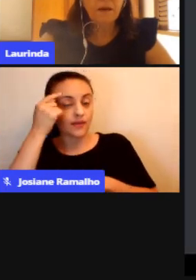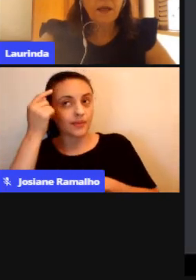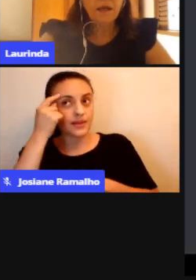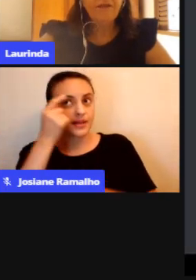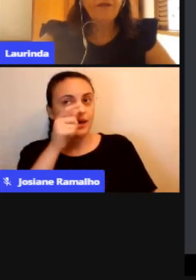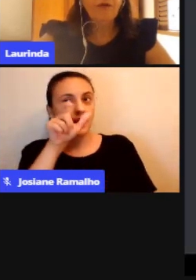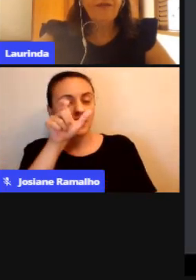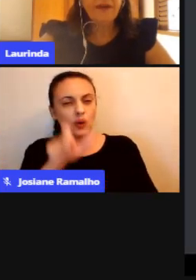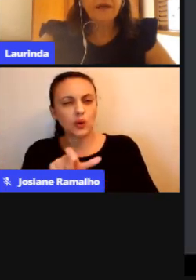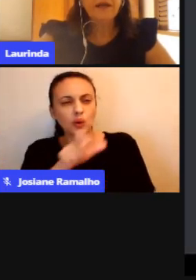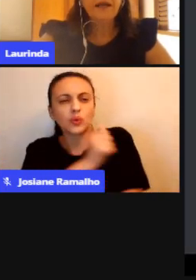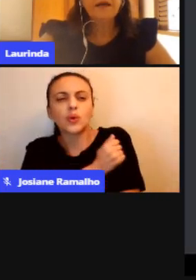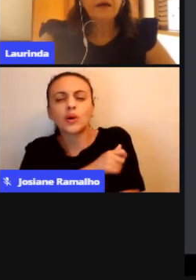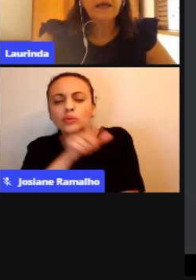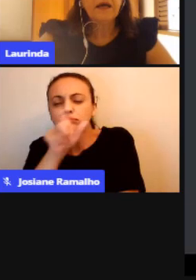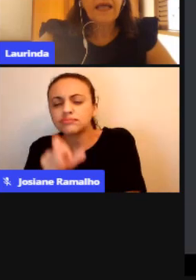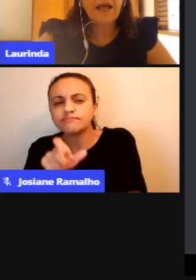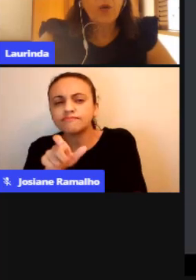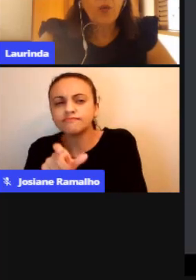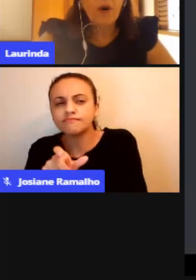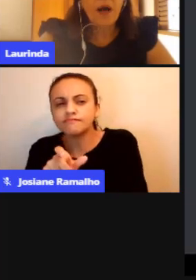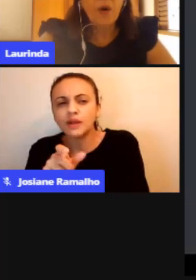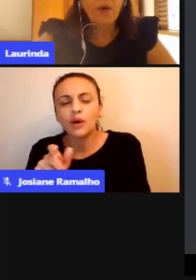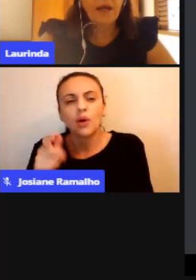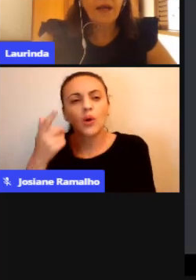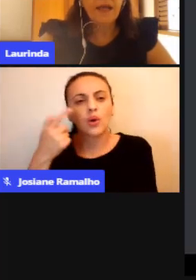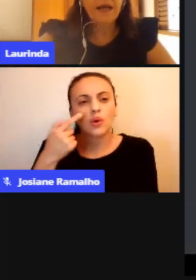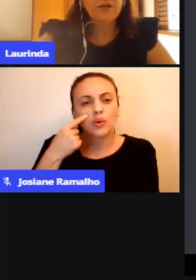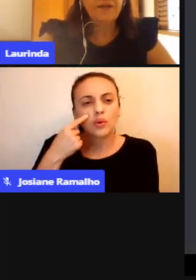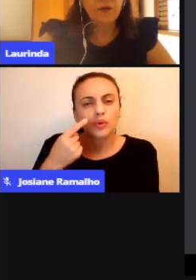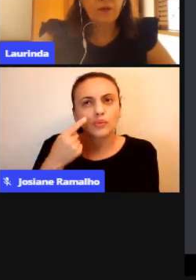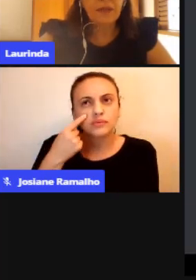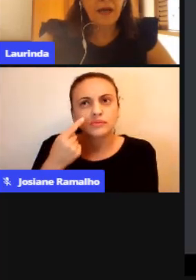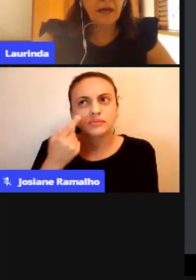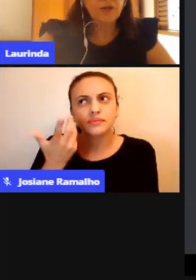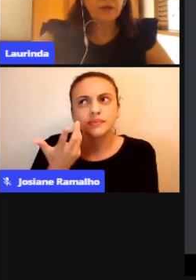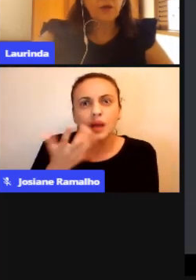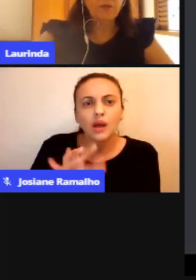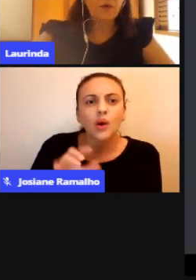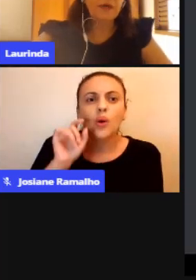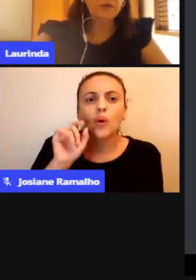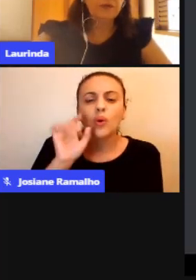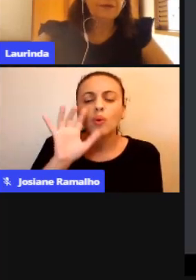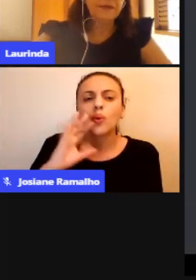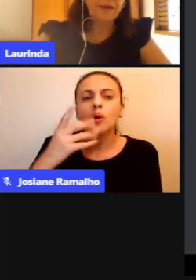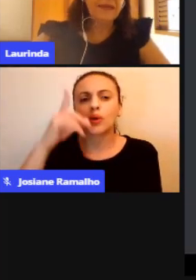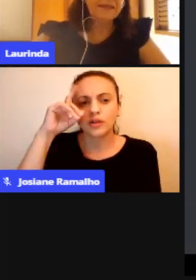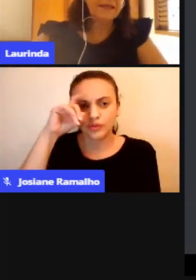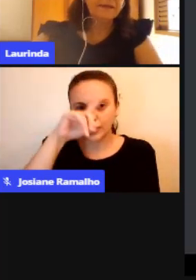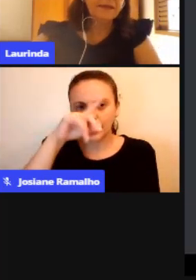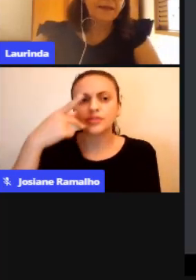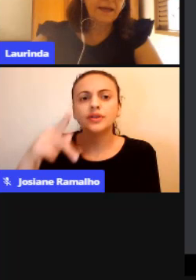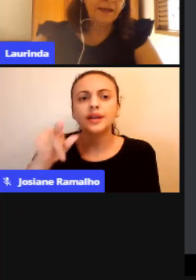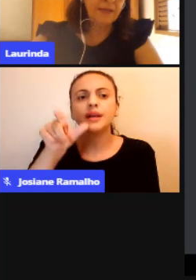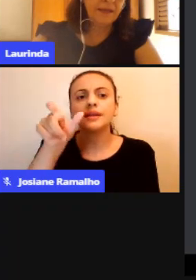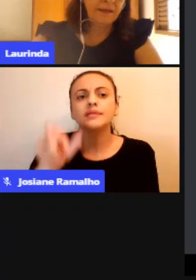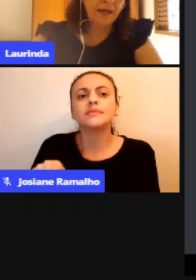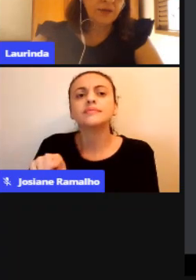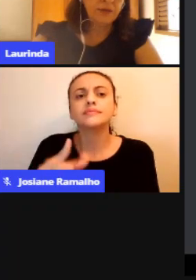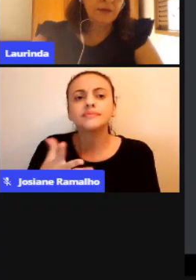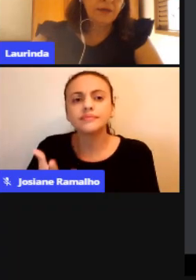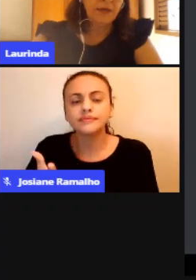aluno e vou ver qual é a dificuldade que o meu aluno apresenta